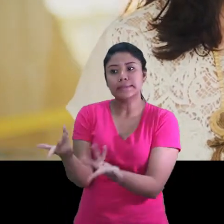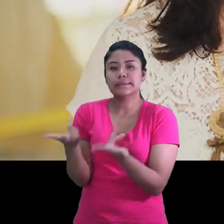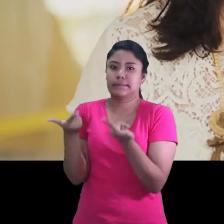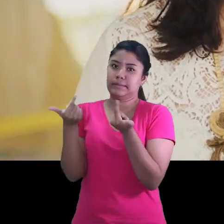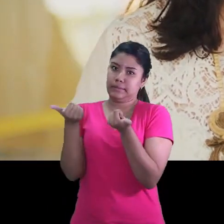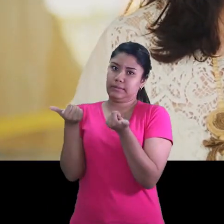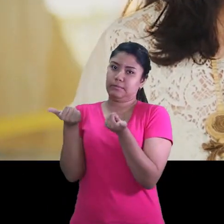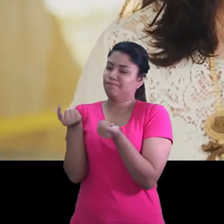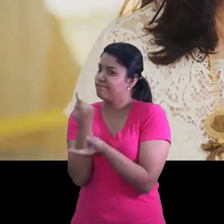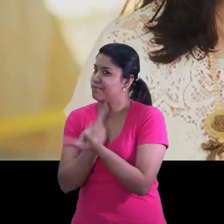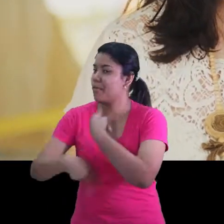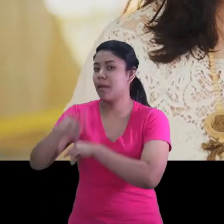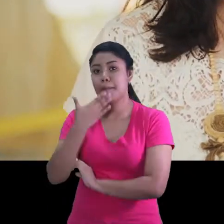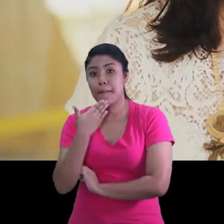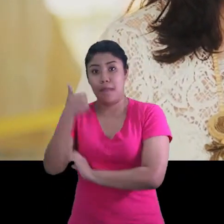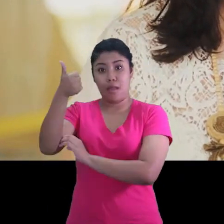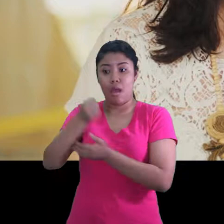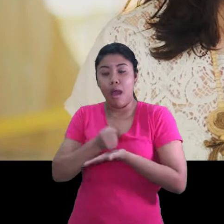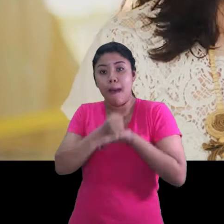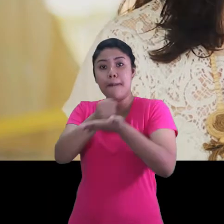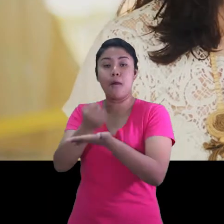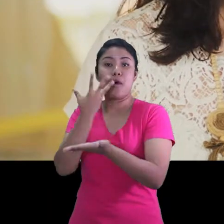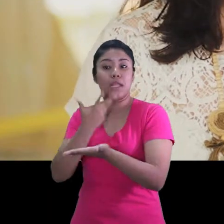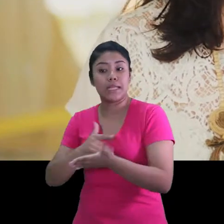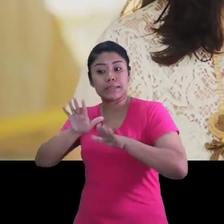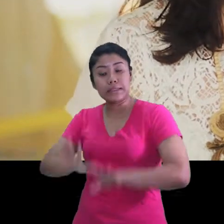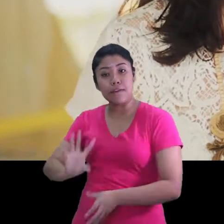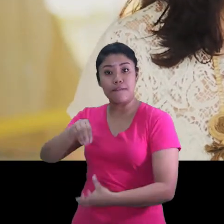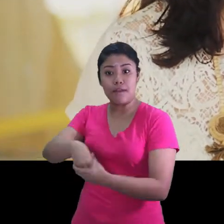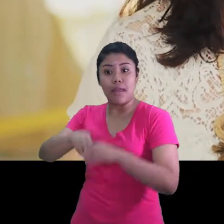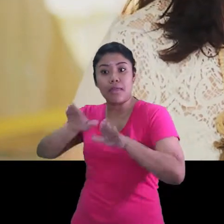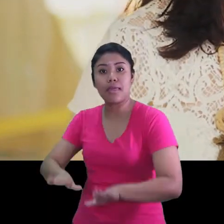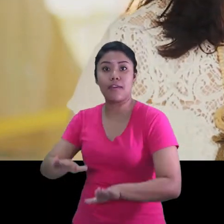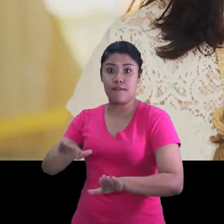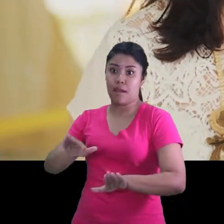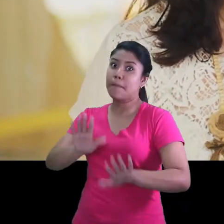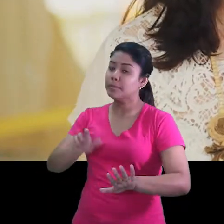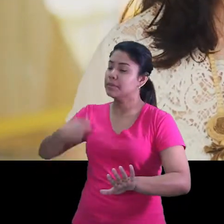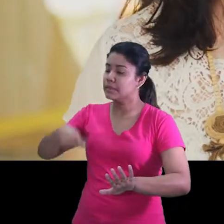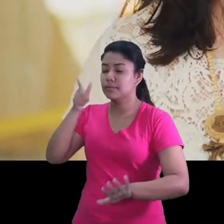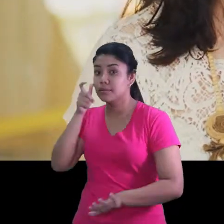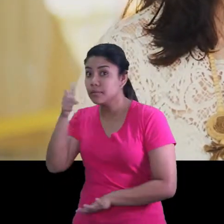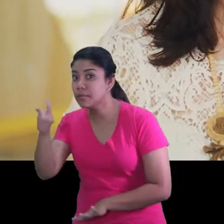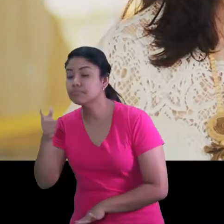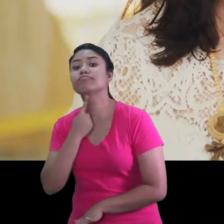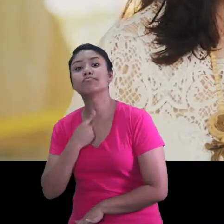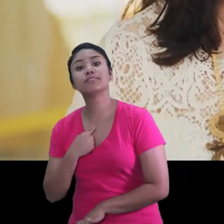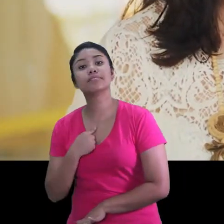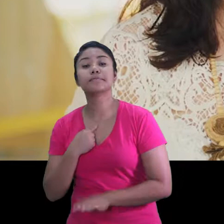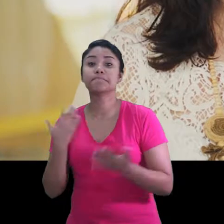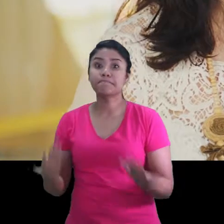como uma forma de qualificar a educação, de apoiar com que as crianças permaneçam nesses espaços,